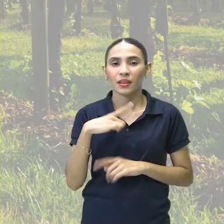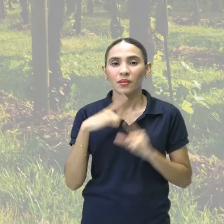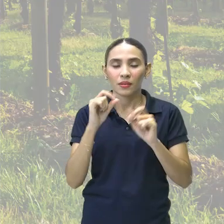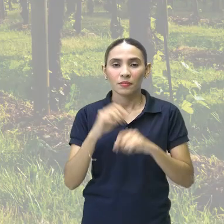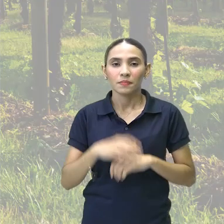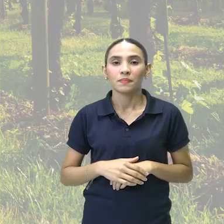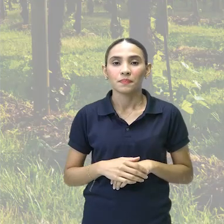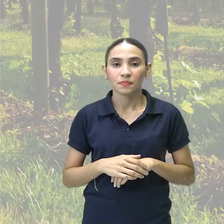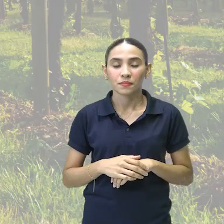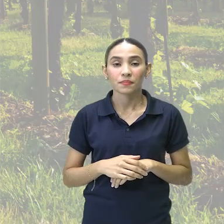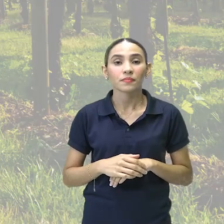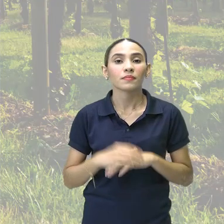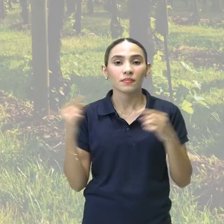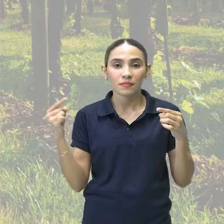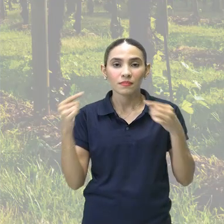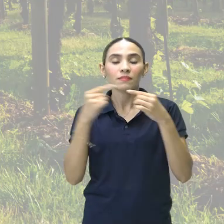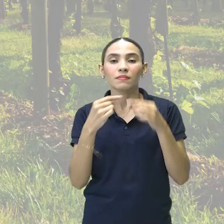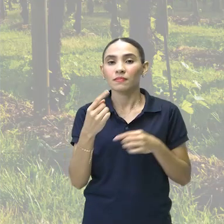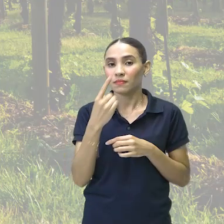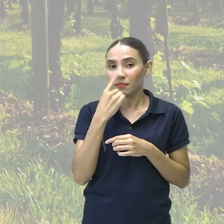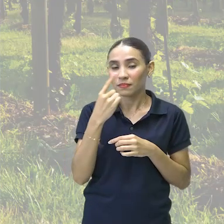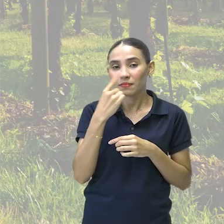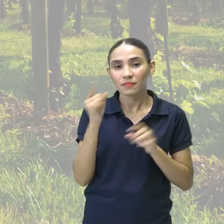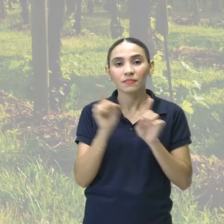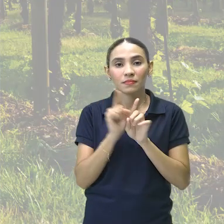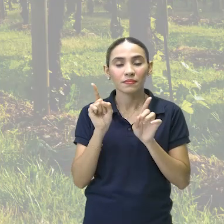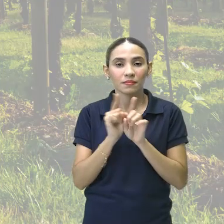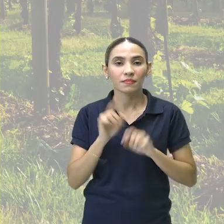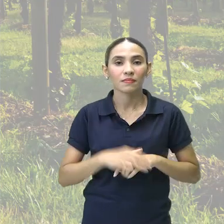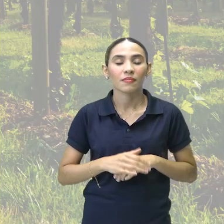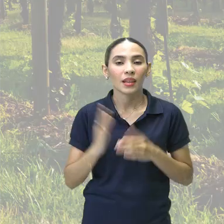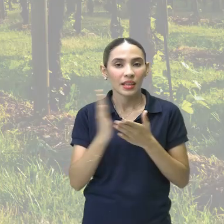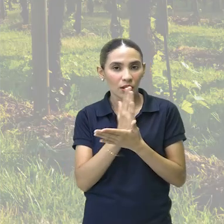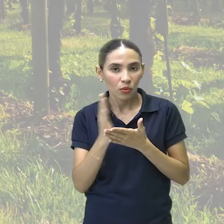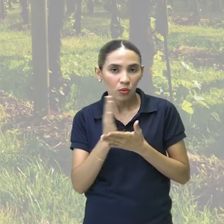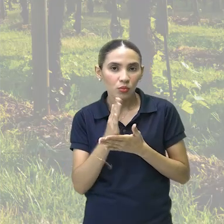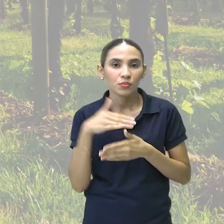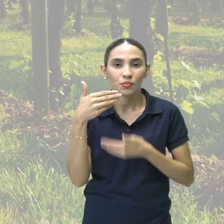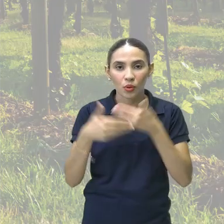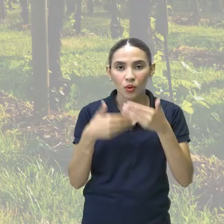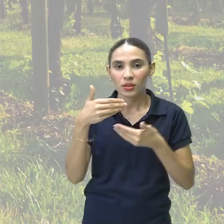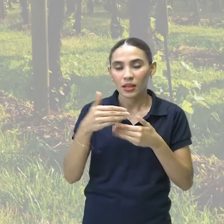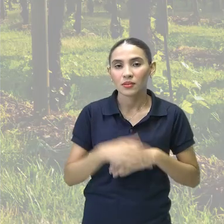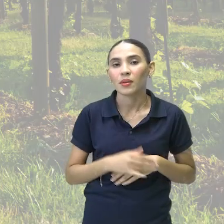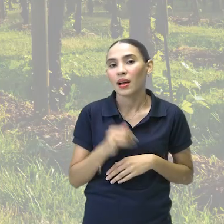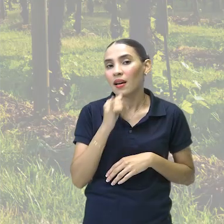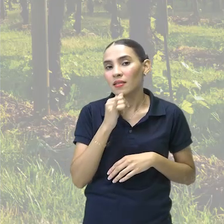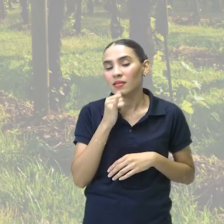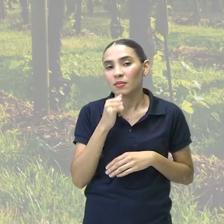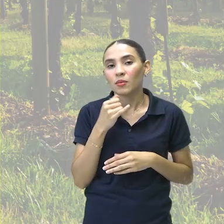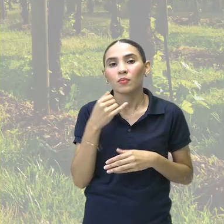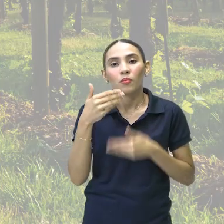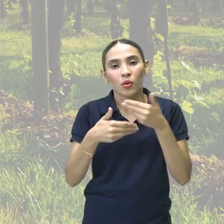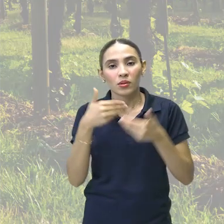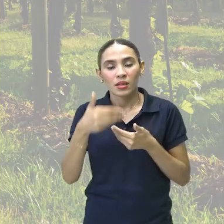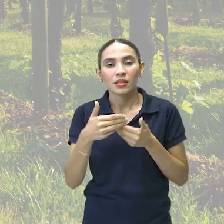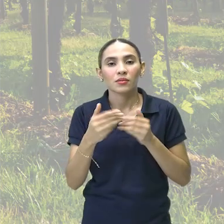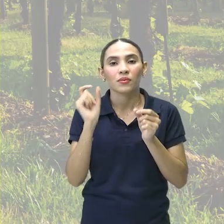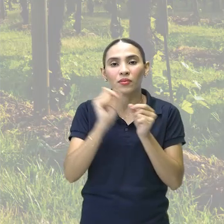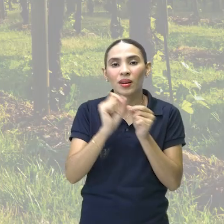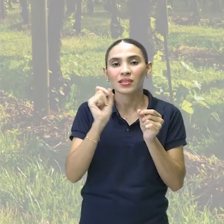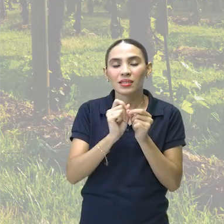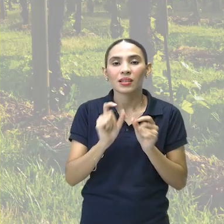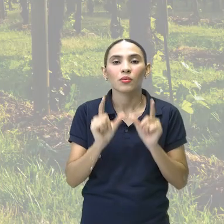podem estar intimamente ligadas em determinados processos, como no processo aí da